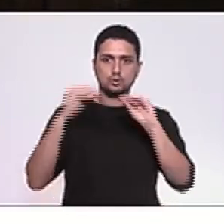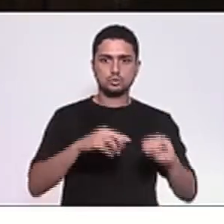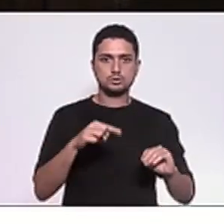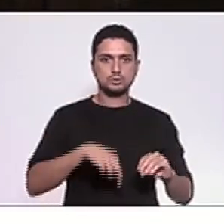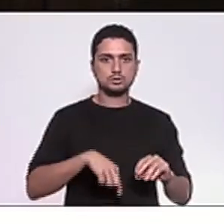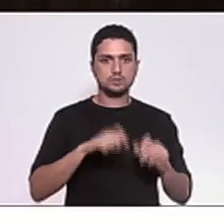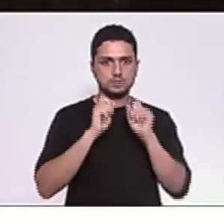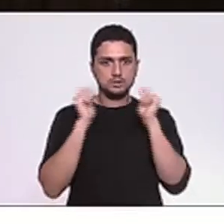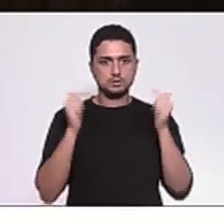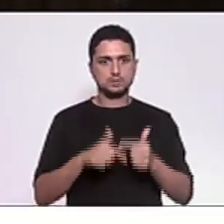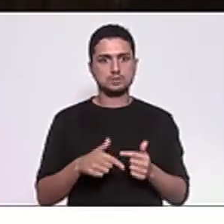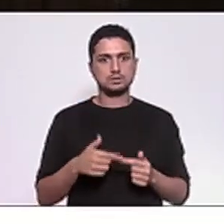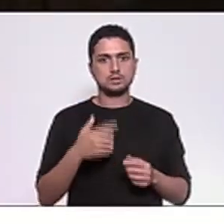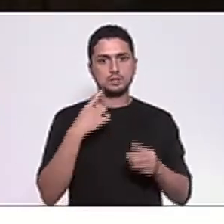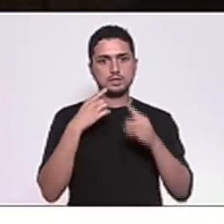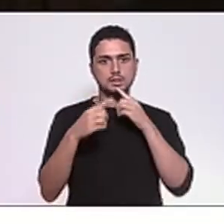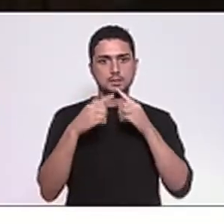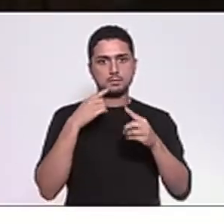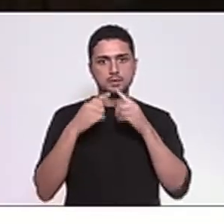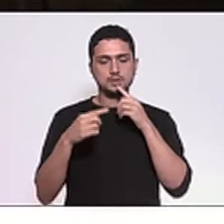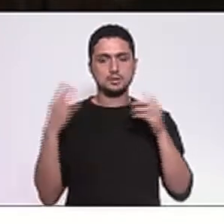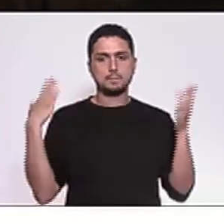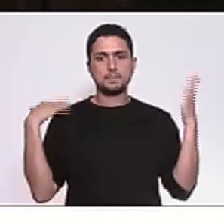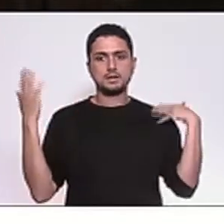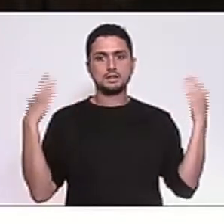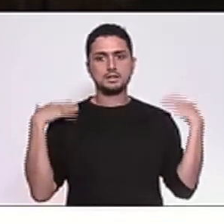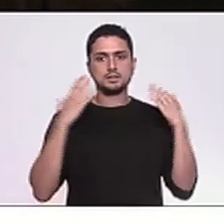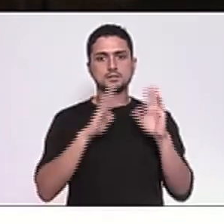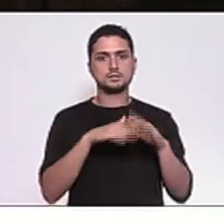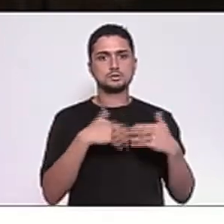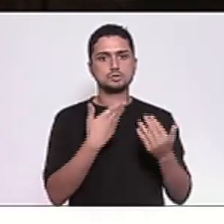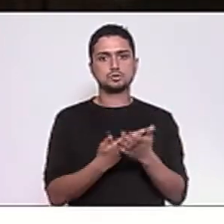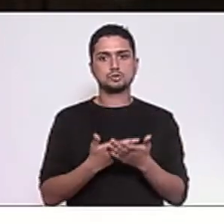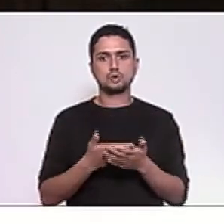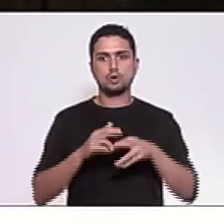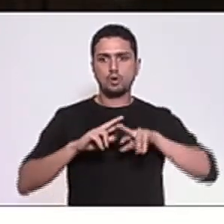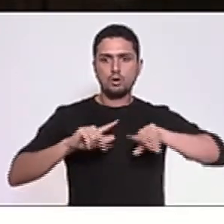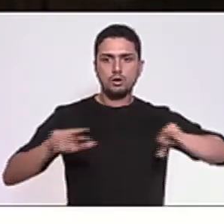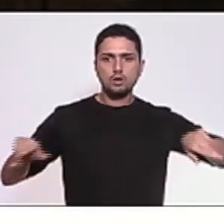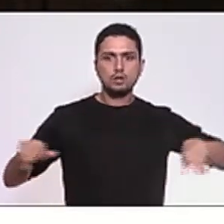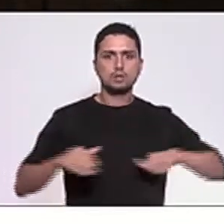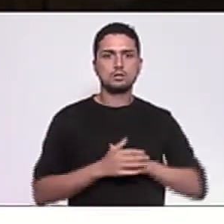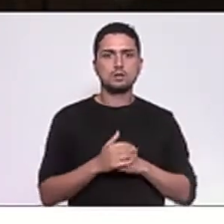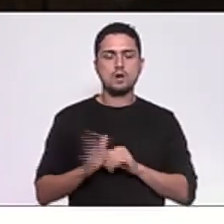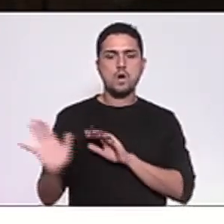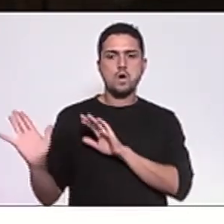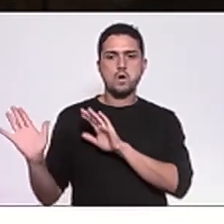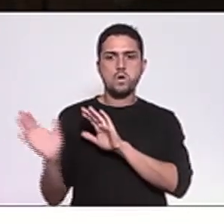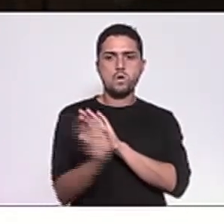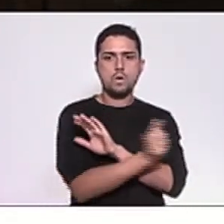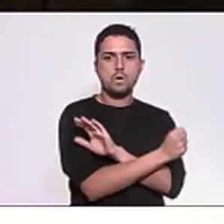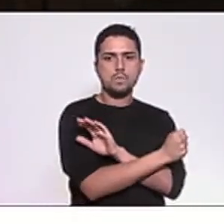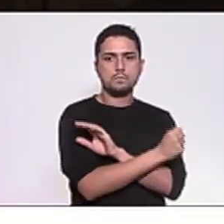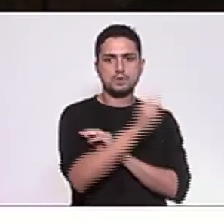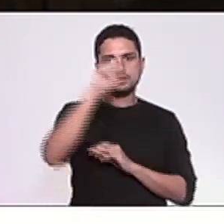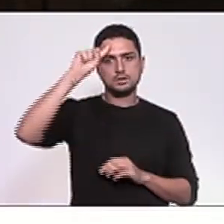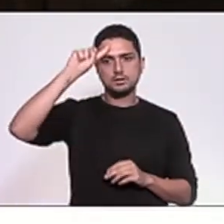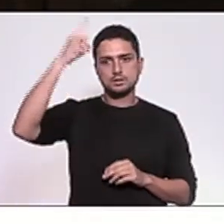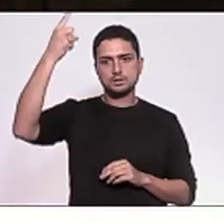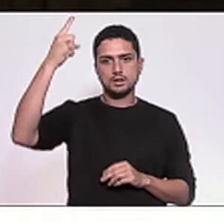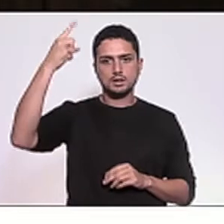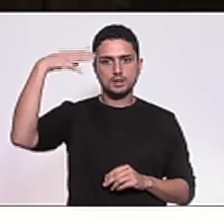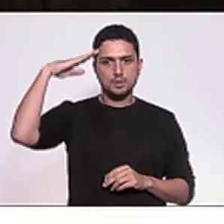um debate de militarização das escolas, roubando a ideia de